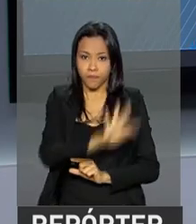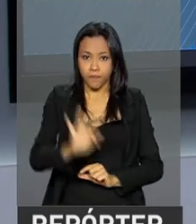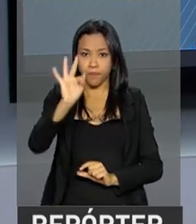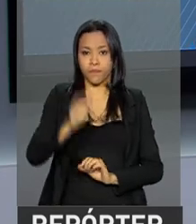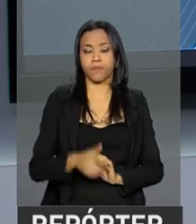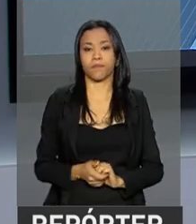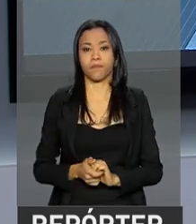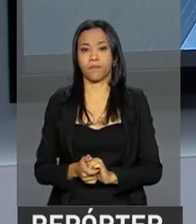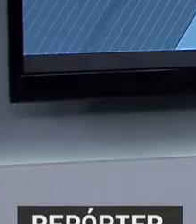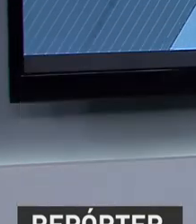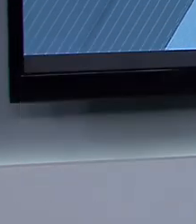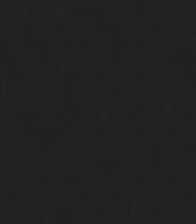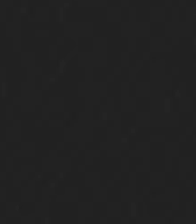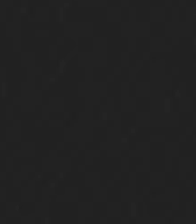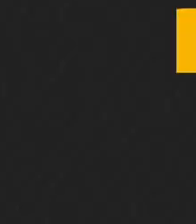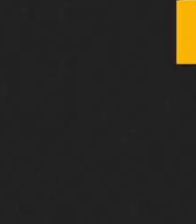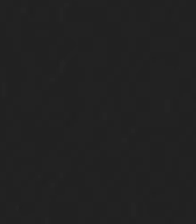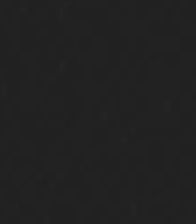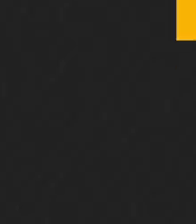federal